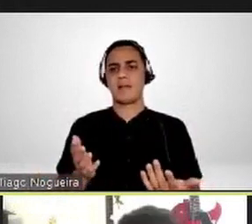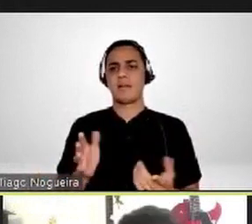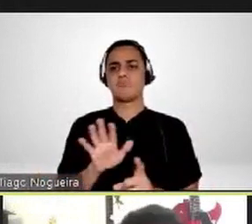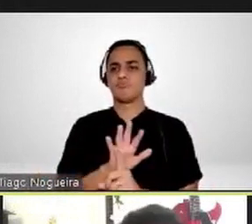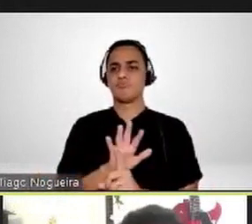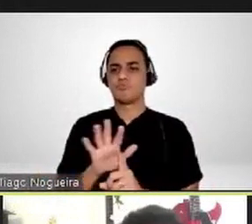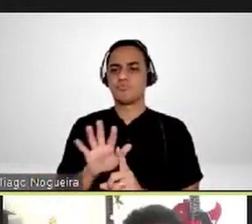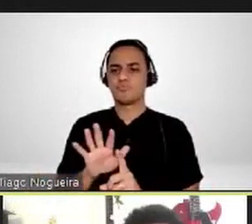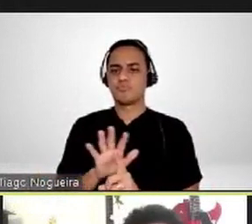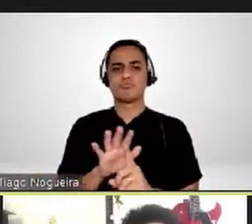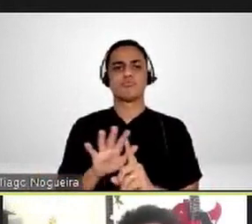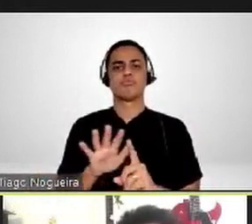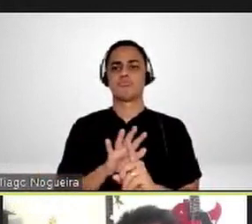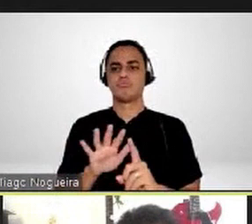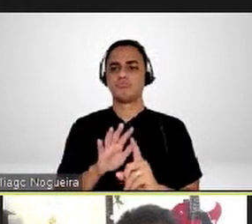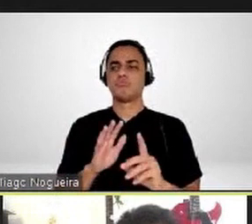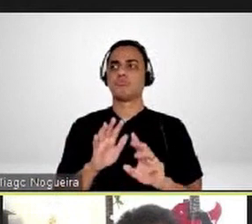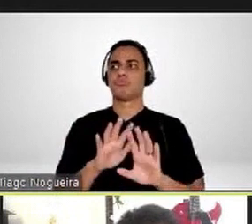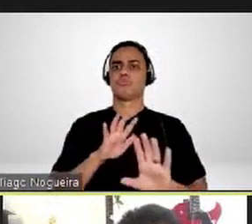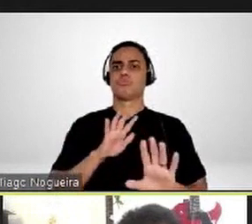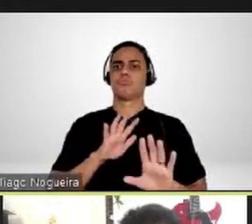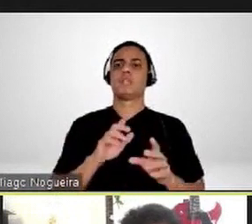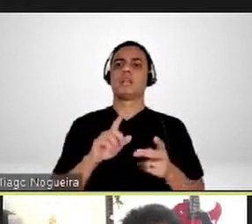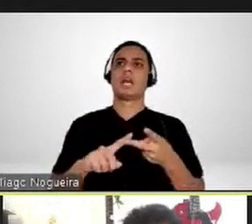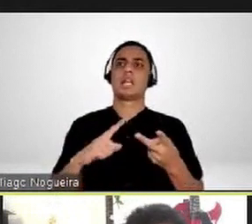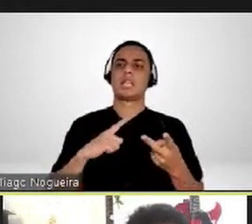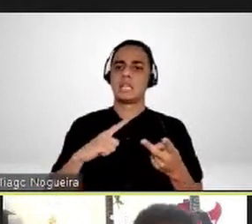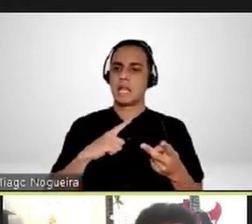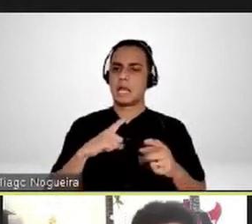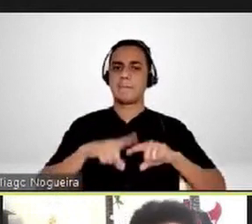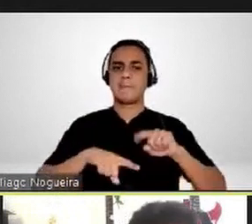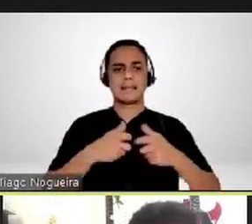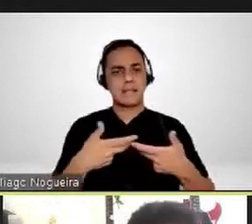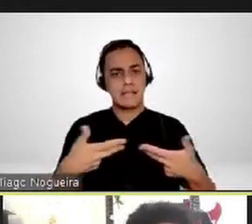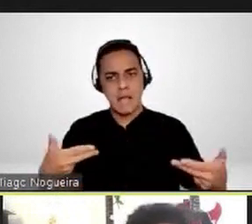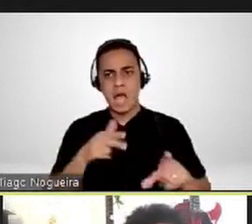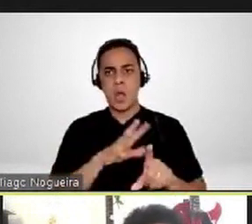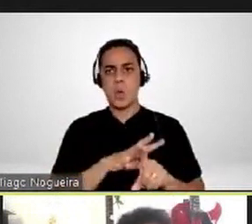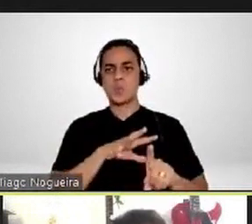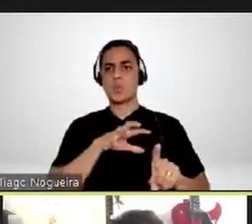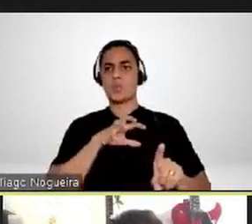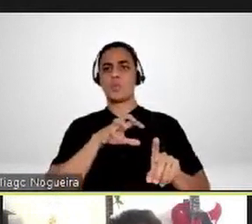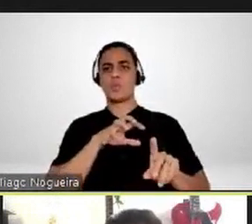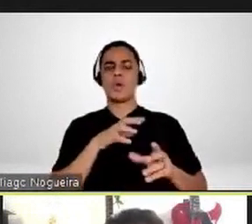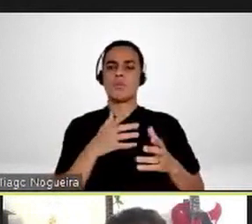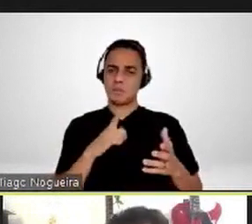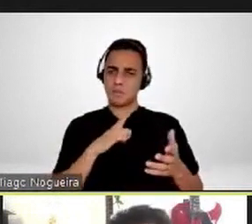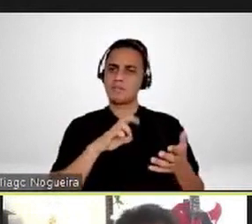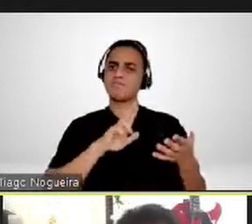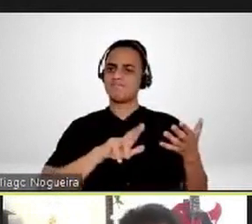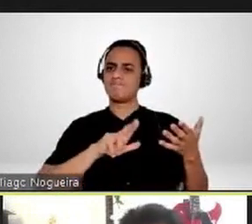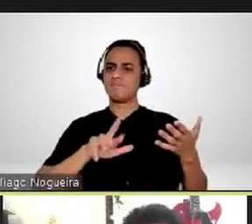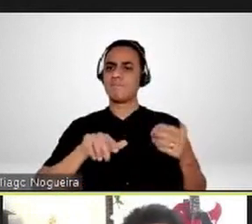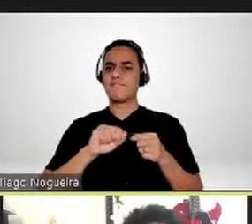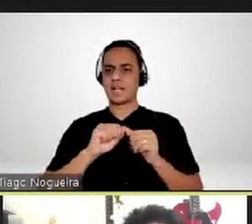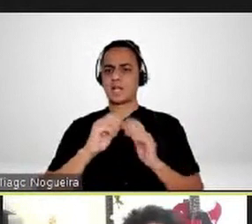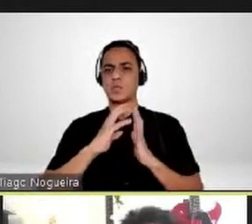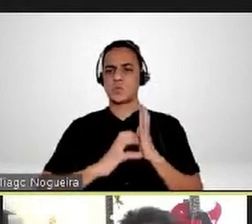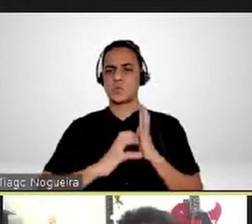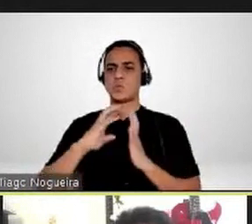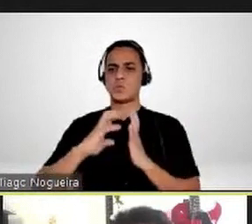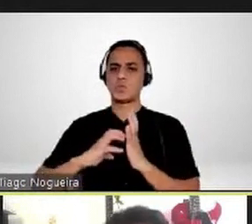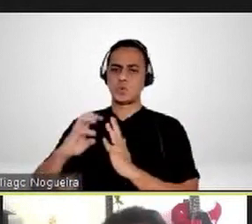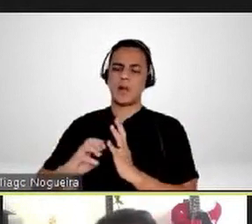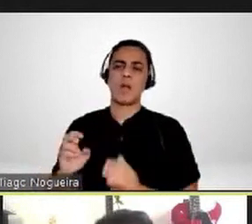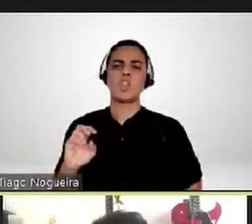ideias de volume, né, de materiais, tudo a partir, tem infinitas formas de fazer as achuras, o cross-hatching, né, que